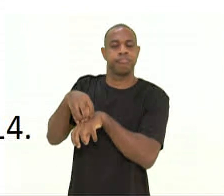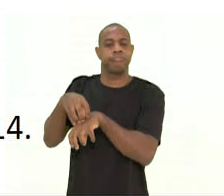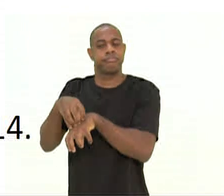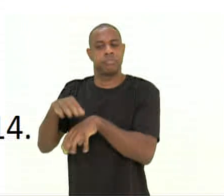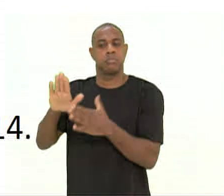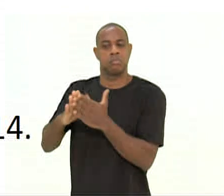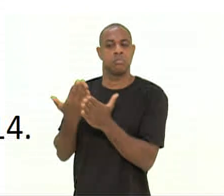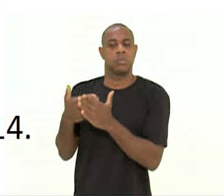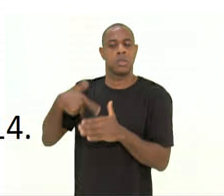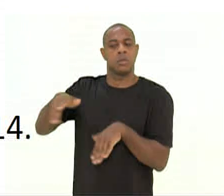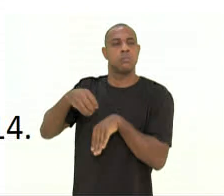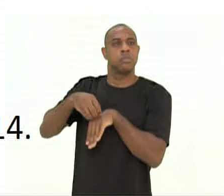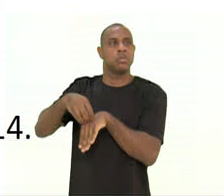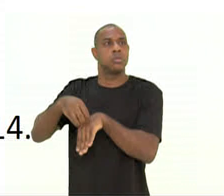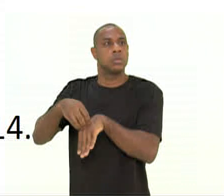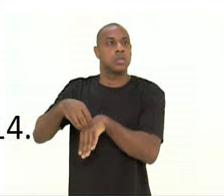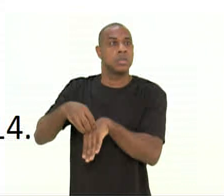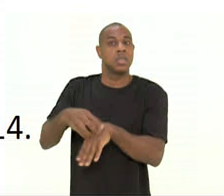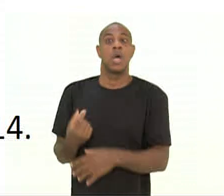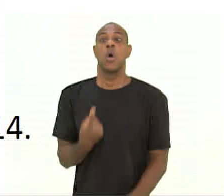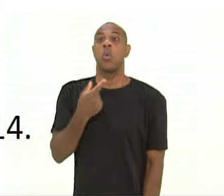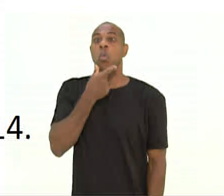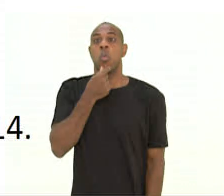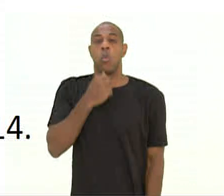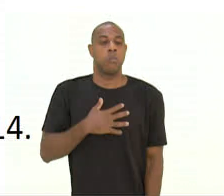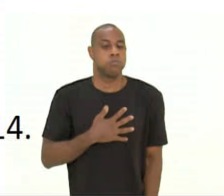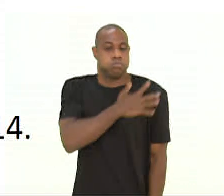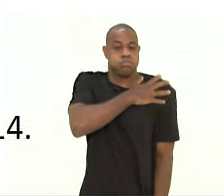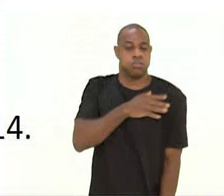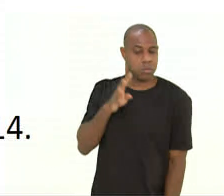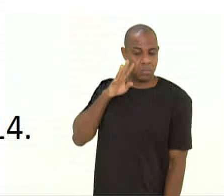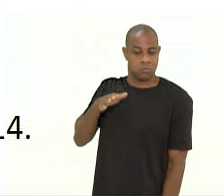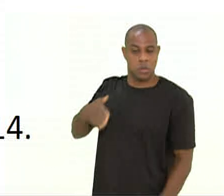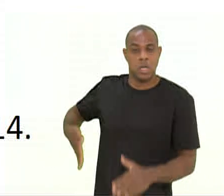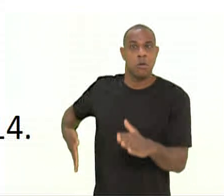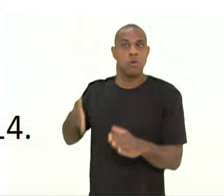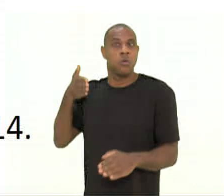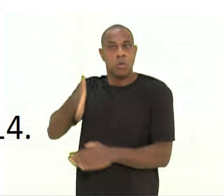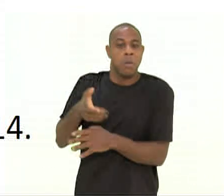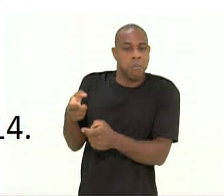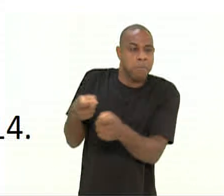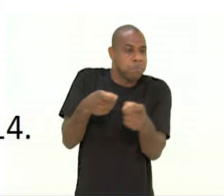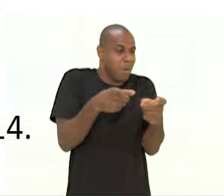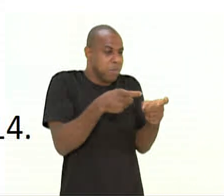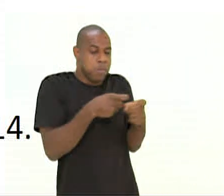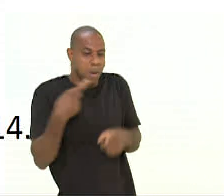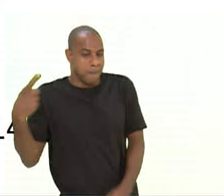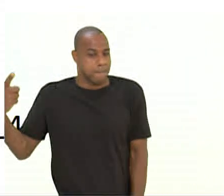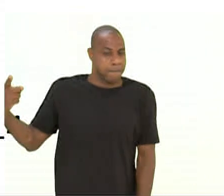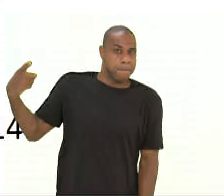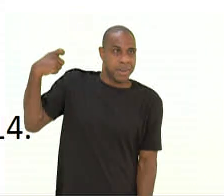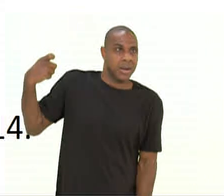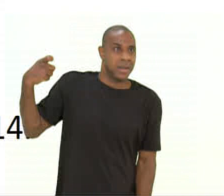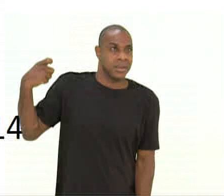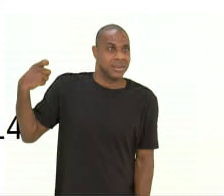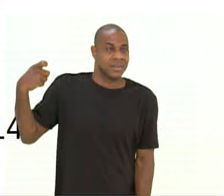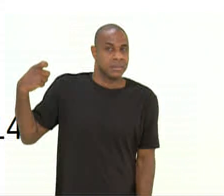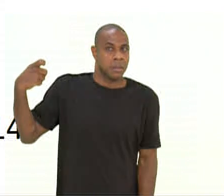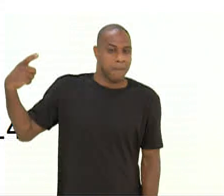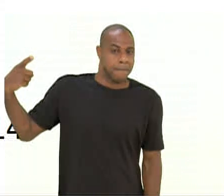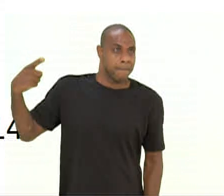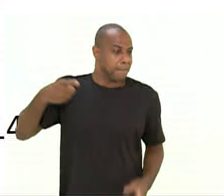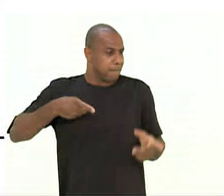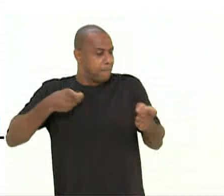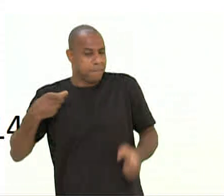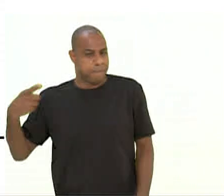indo para a escola quando um militante talibã invadiu o ônibus, deu um tiro na cabeça dela.